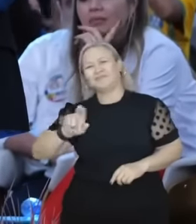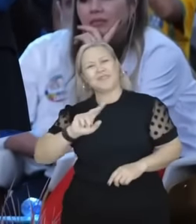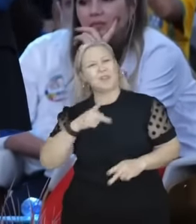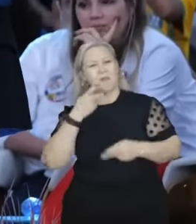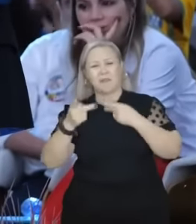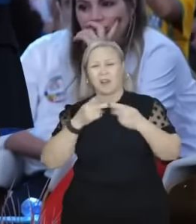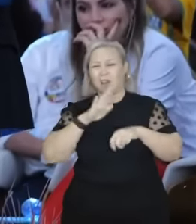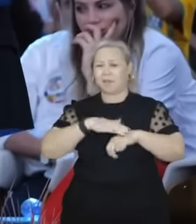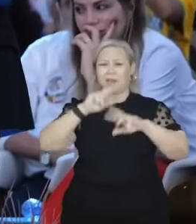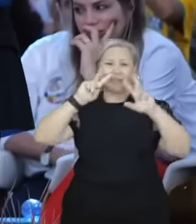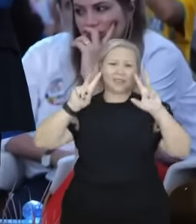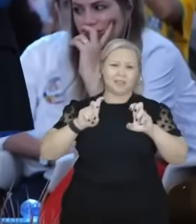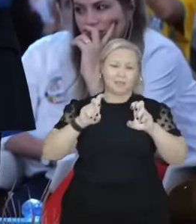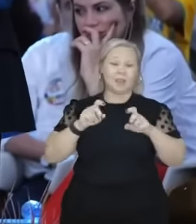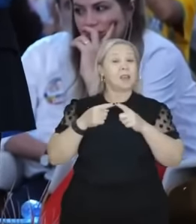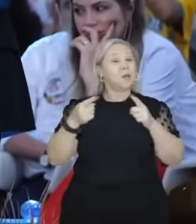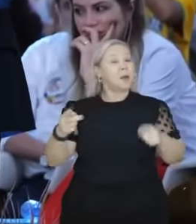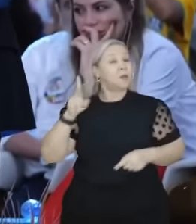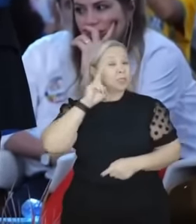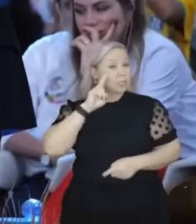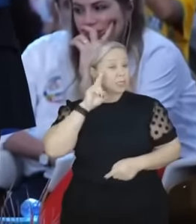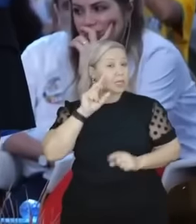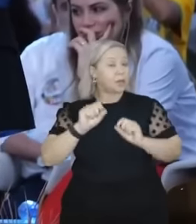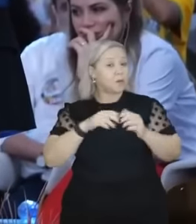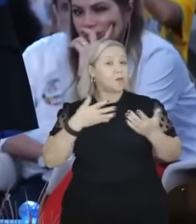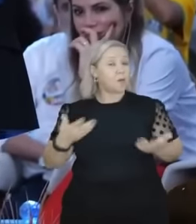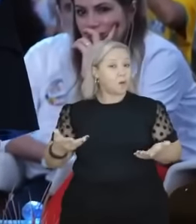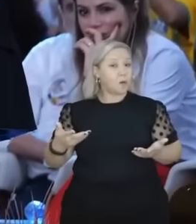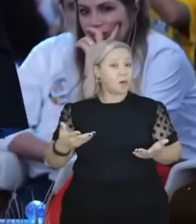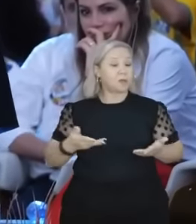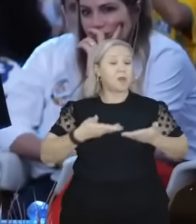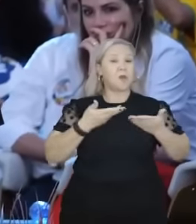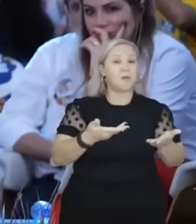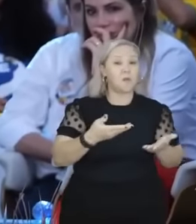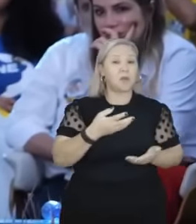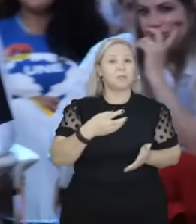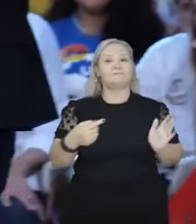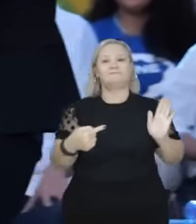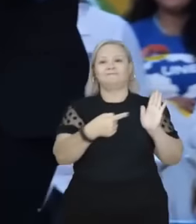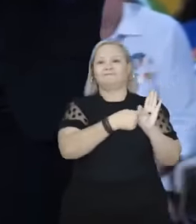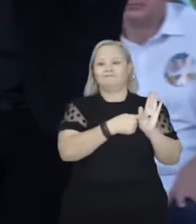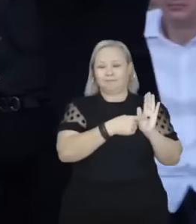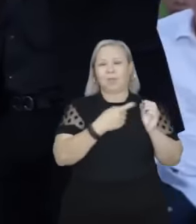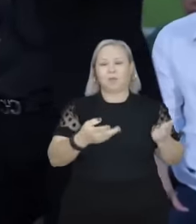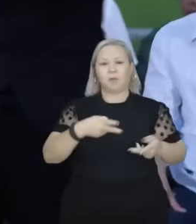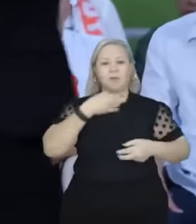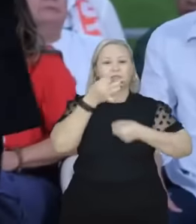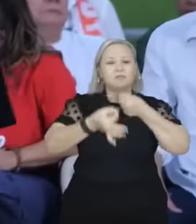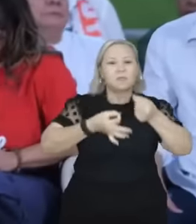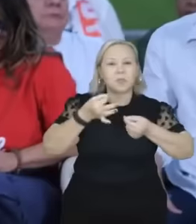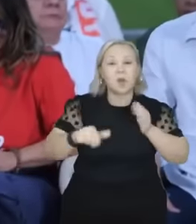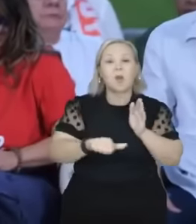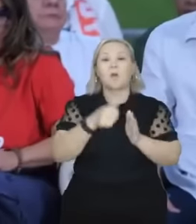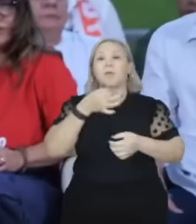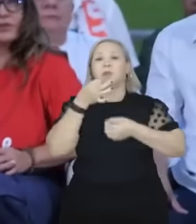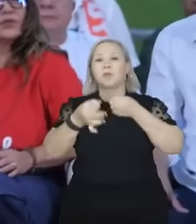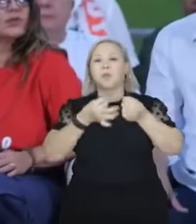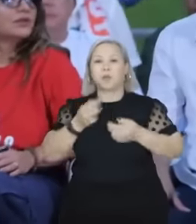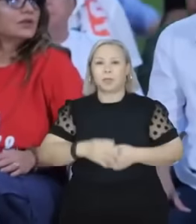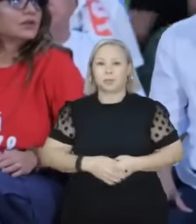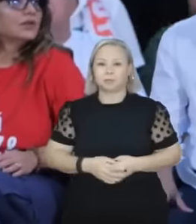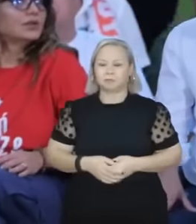lembram que quando eu fui prestar depoimento, o primeiro depoimento, eu disse ao tal juiz,